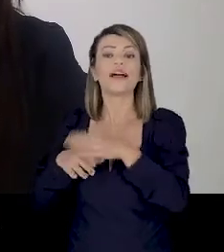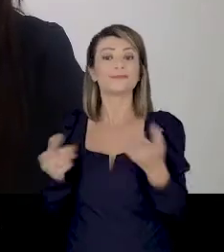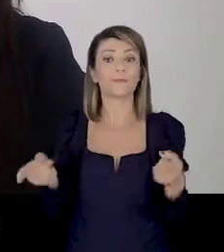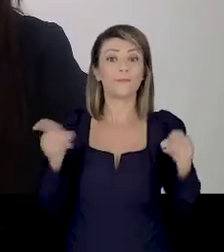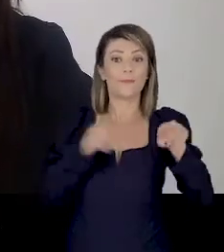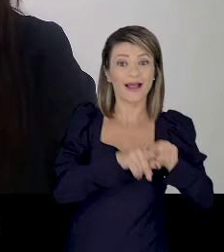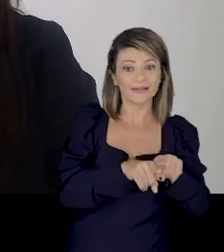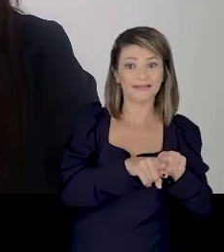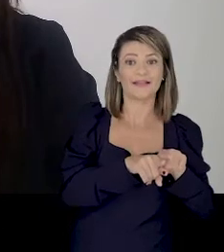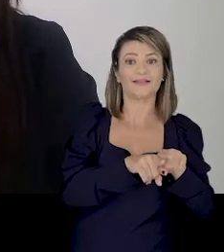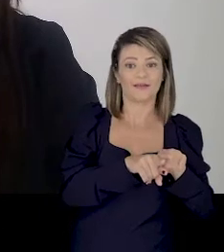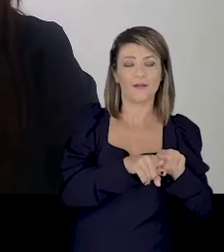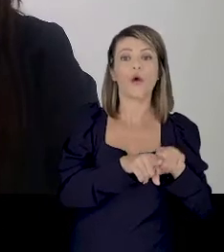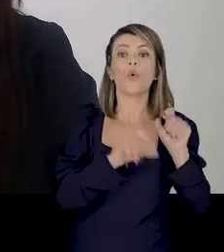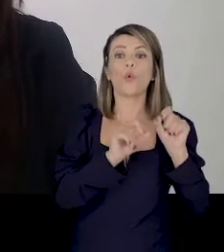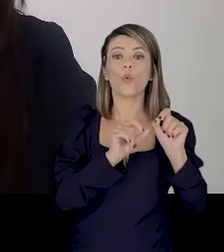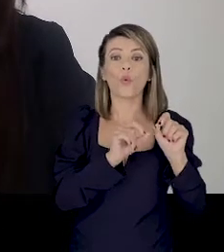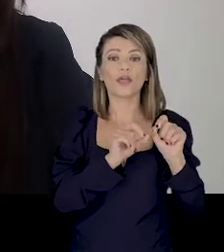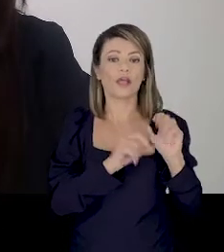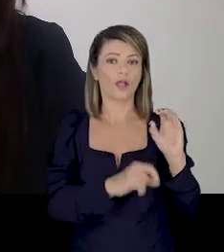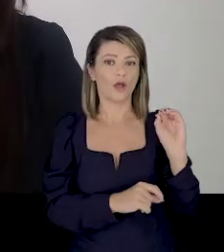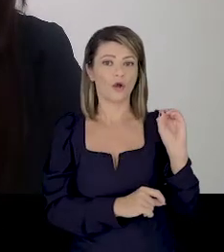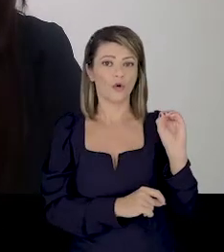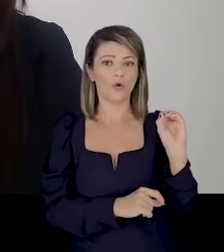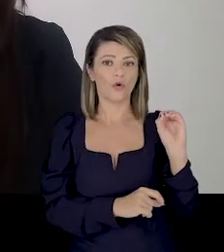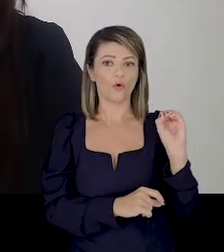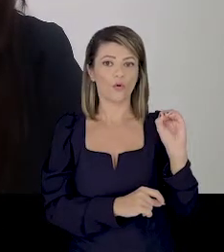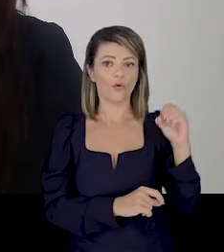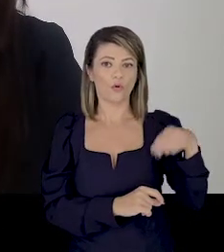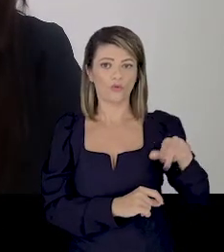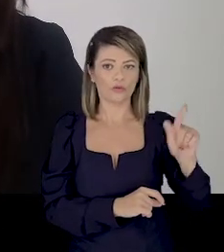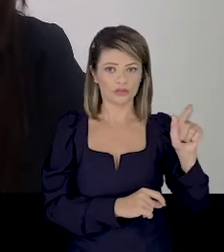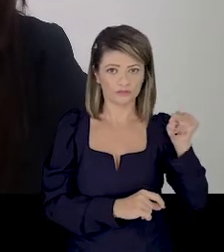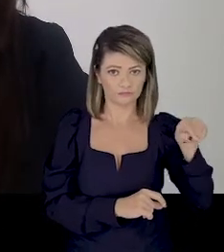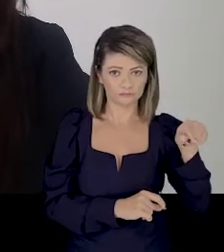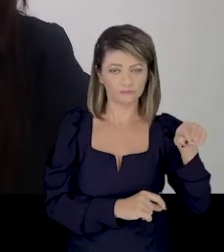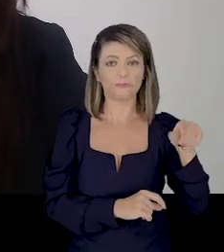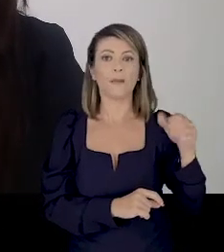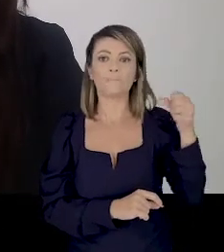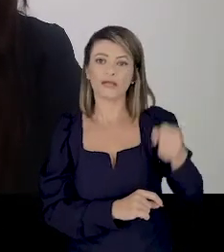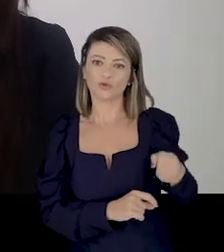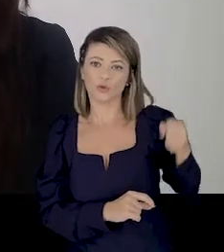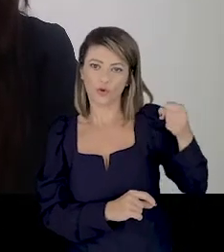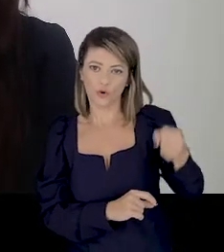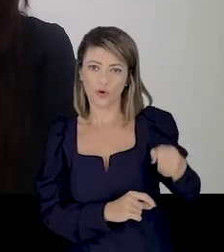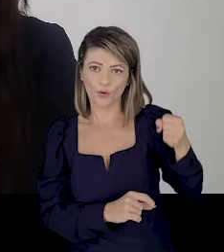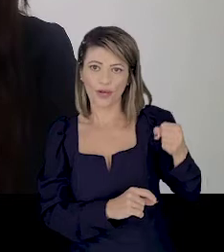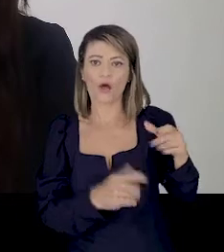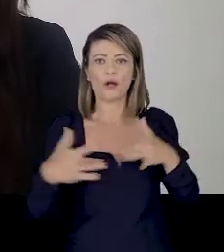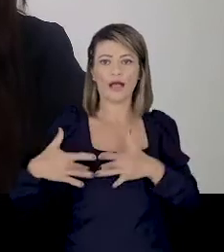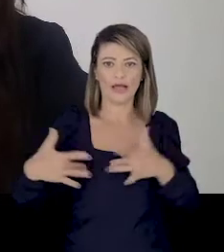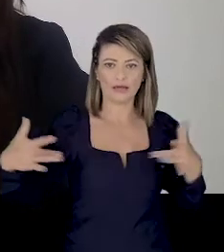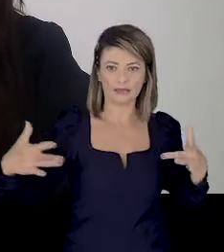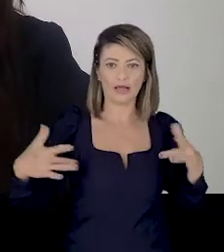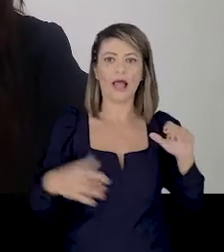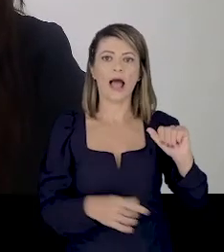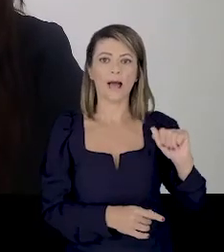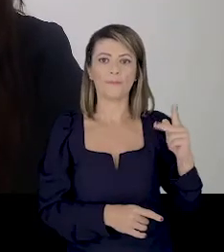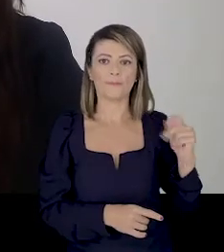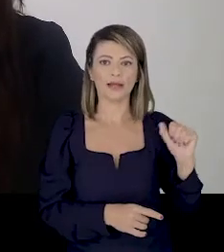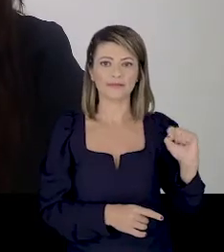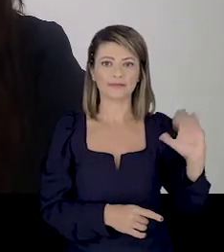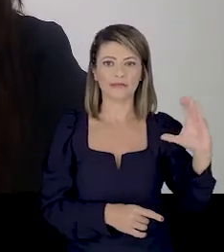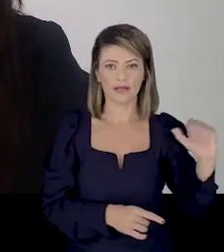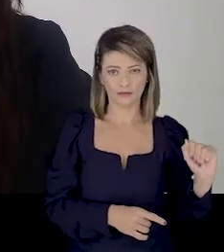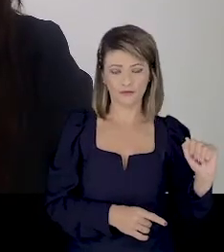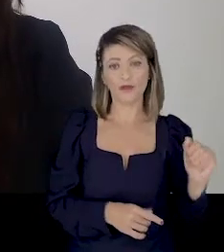uma parceria entre uma organização da sociedade civil, que é a Pastoral do Serviço da Caridade, a